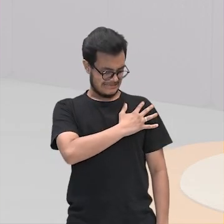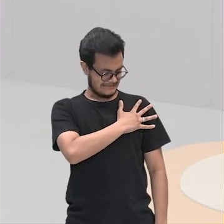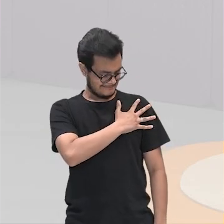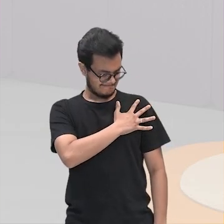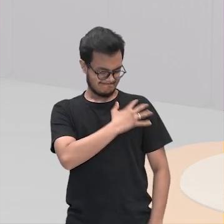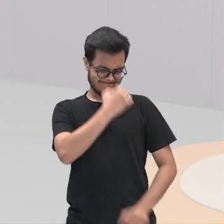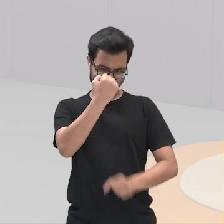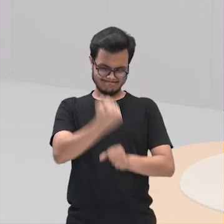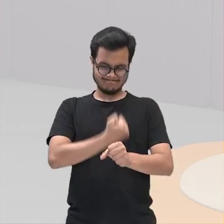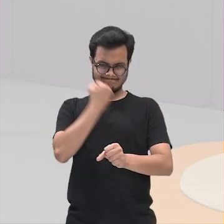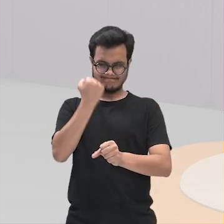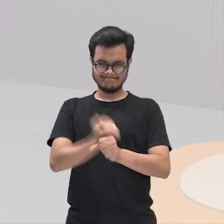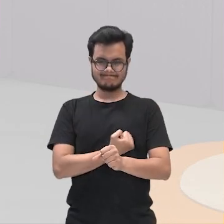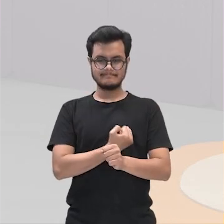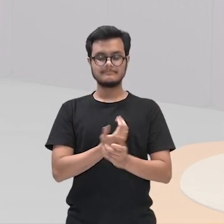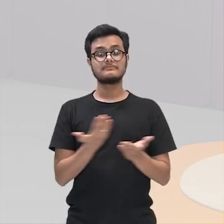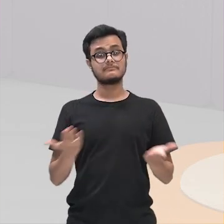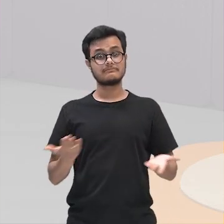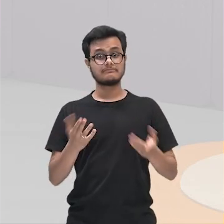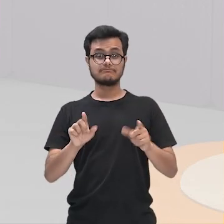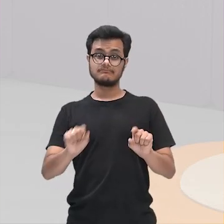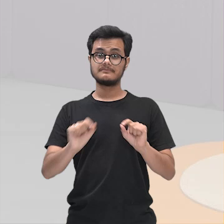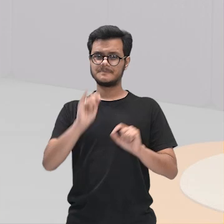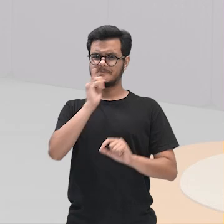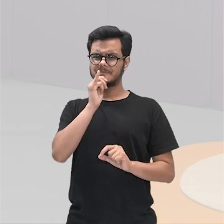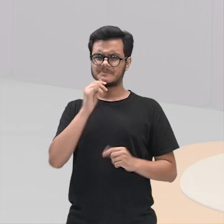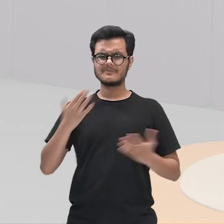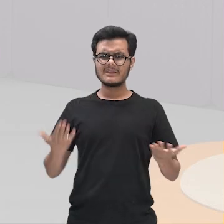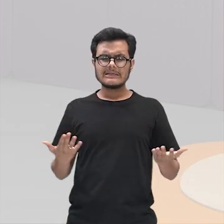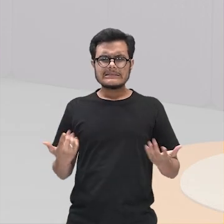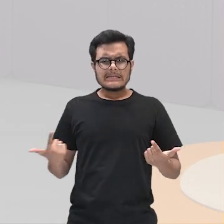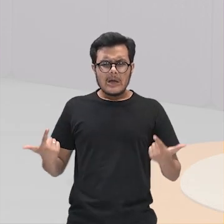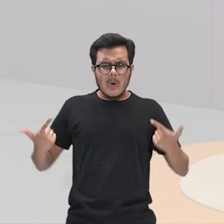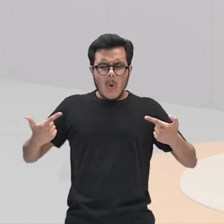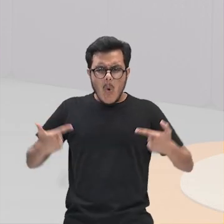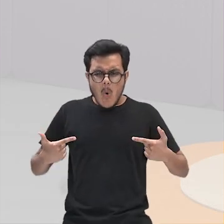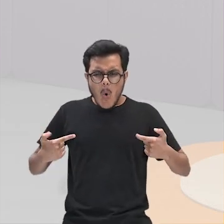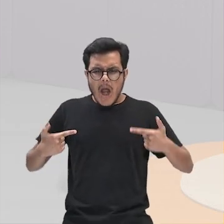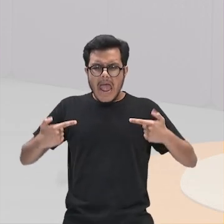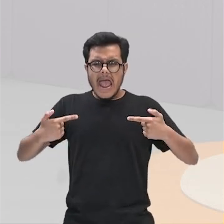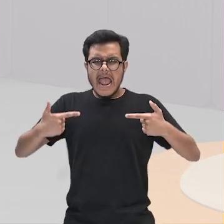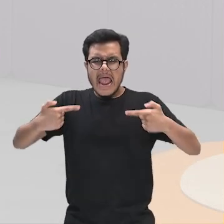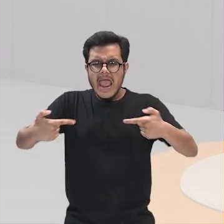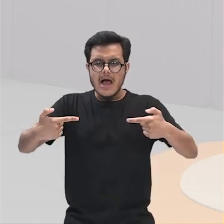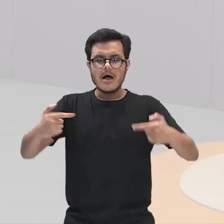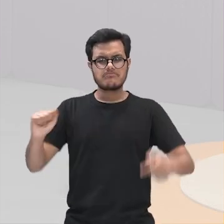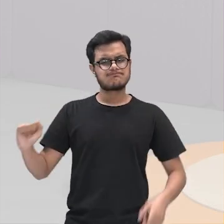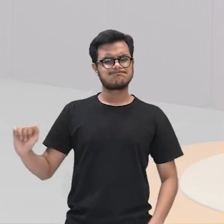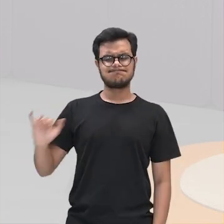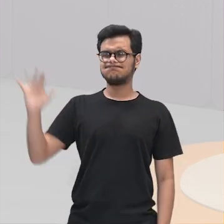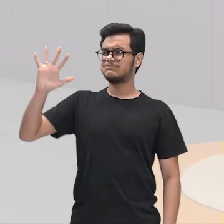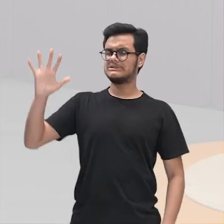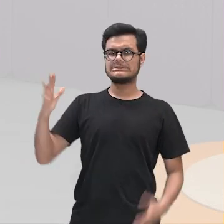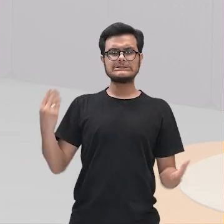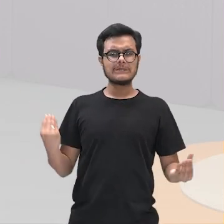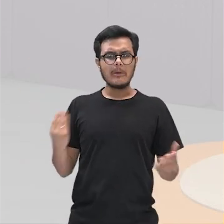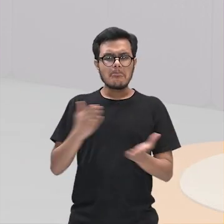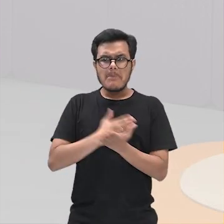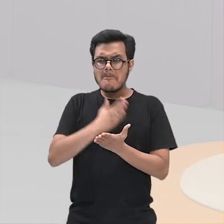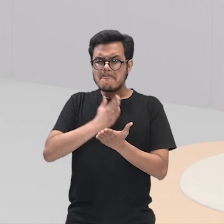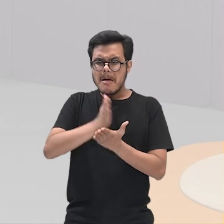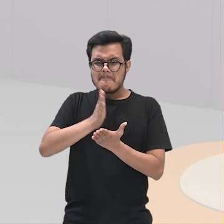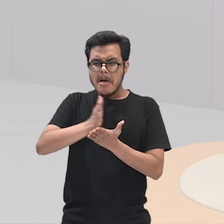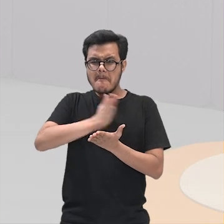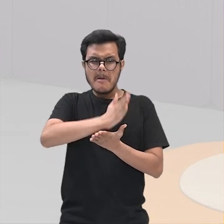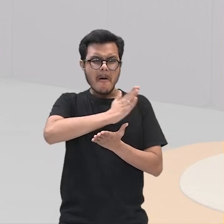reconstrução. Afinal de contas, turminha, uma guerra custa caro. Imagina várias guerras para reconquistar todo aquele território que nós vimos